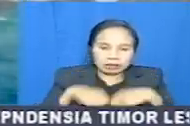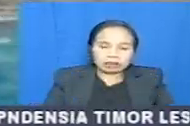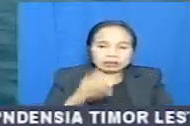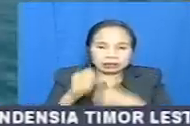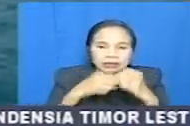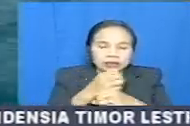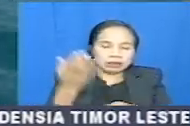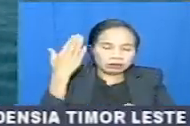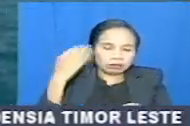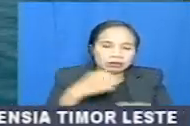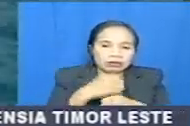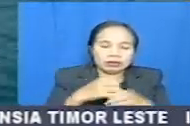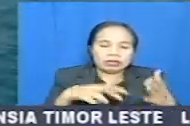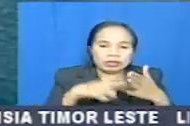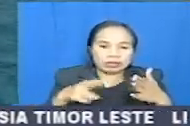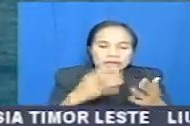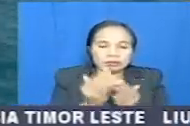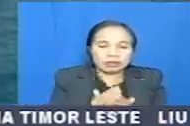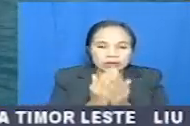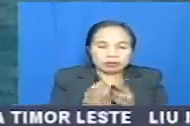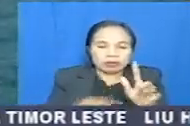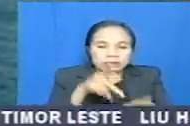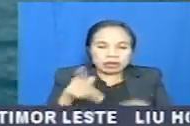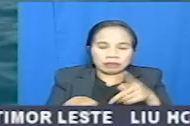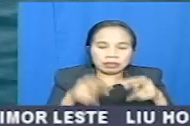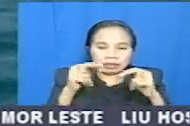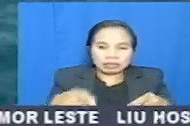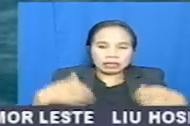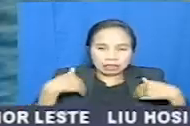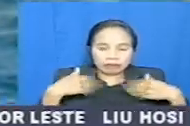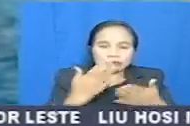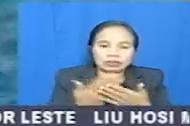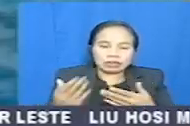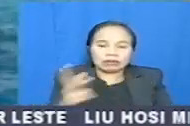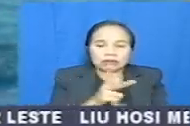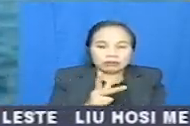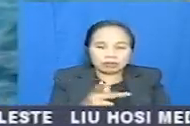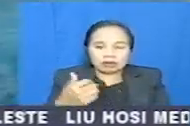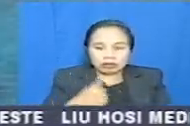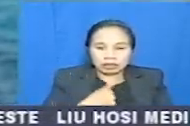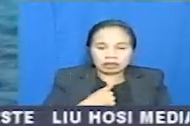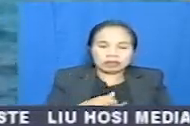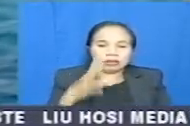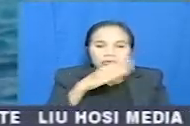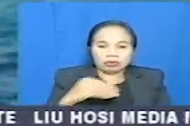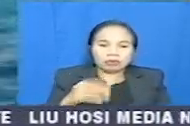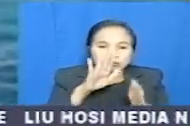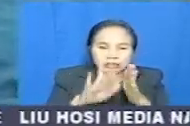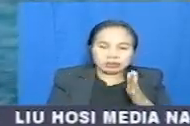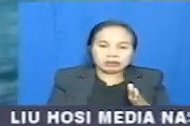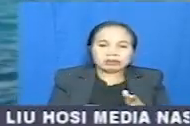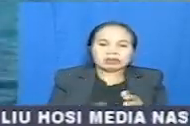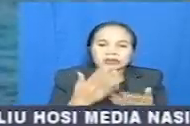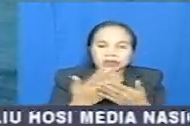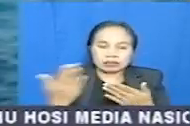liuba hasayo na regras baro pasajeiro sira. Tem que ia equipamento proteção pessoal. Nomos minimiza